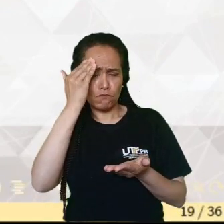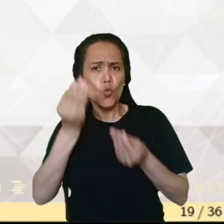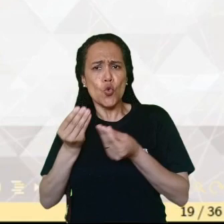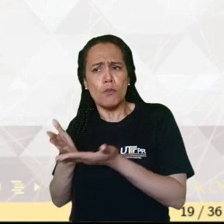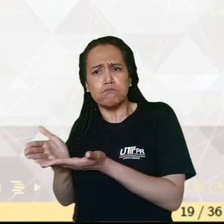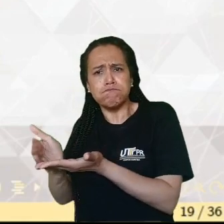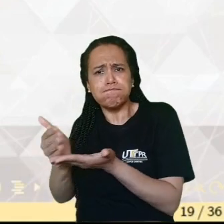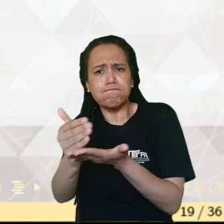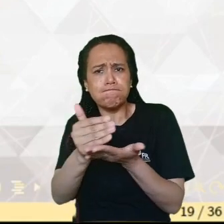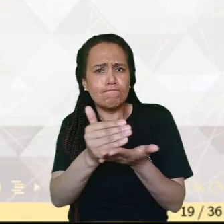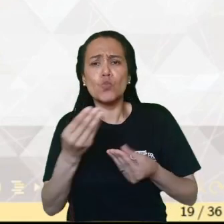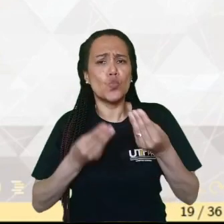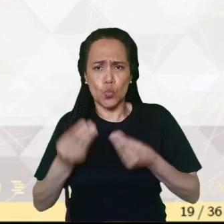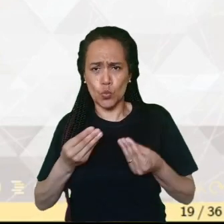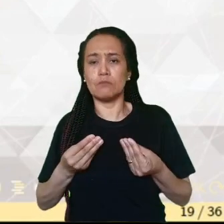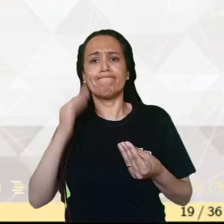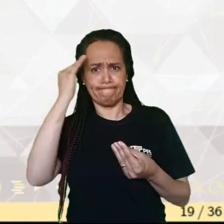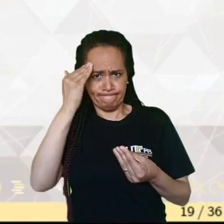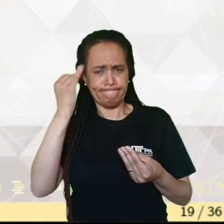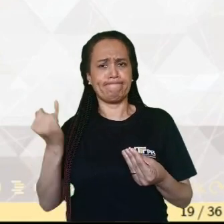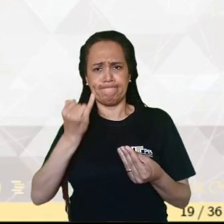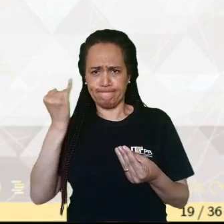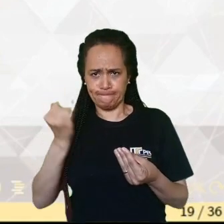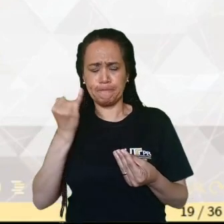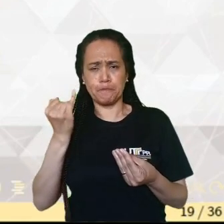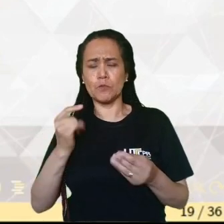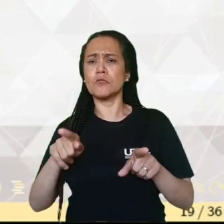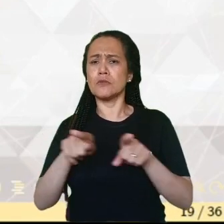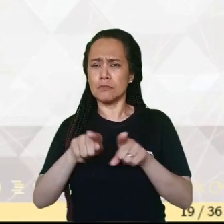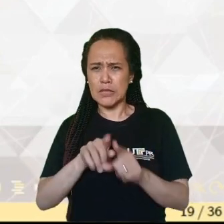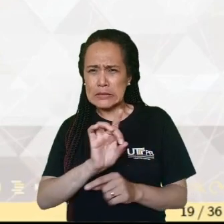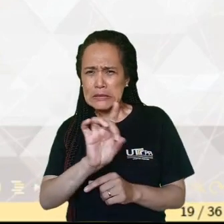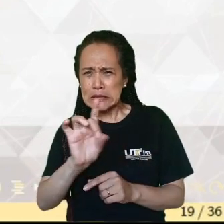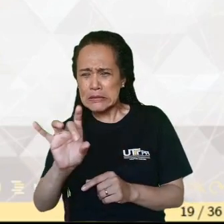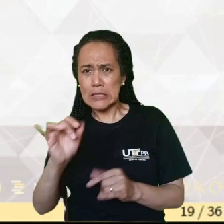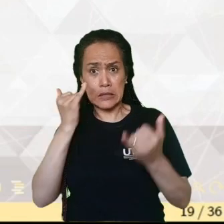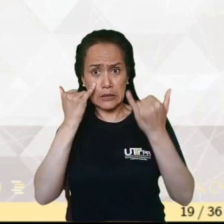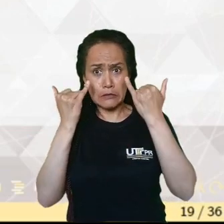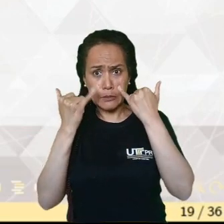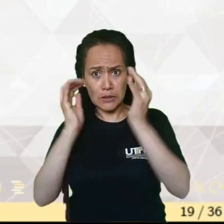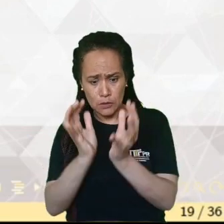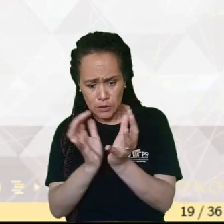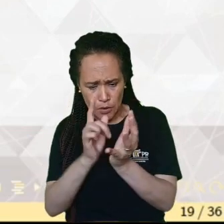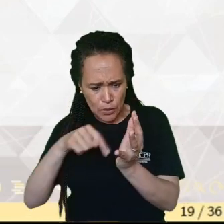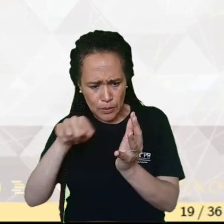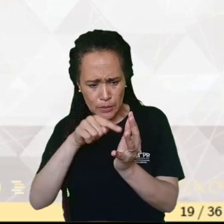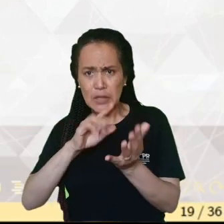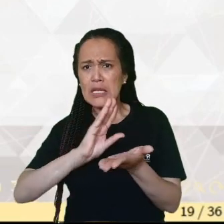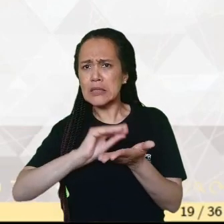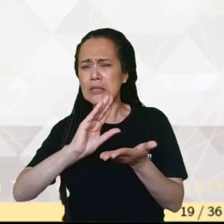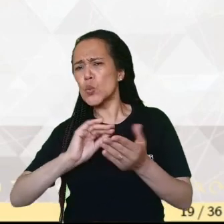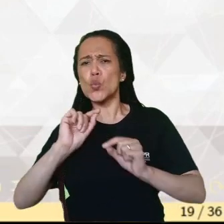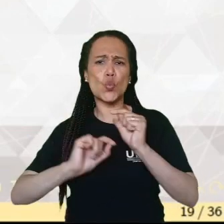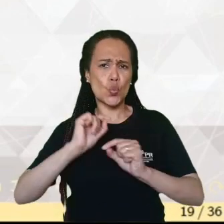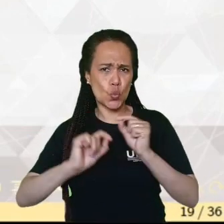dados, né? Entender como que ele foi coletado, entender o que cada informação